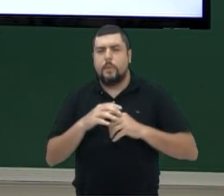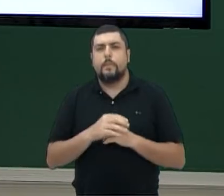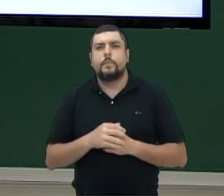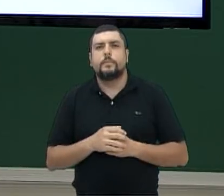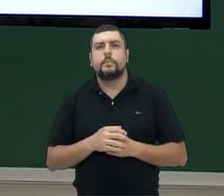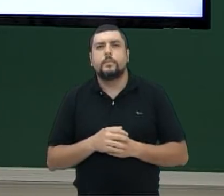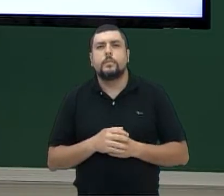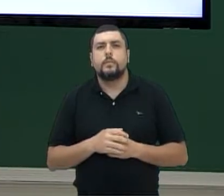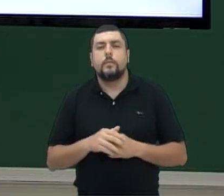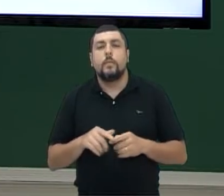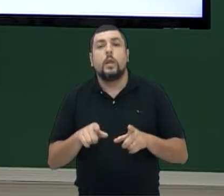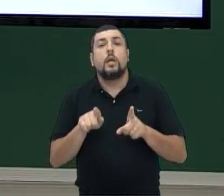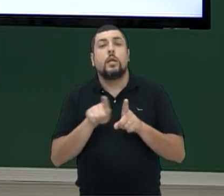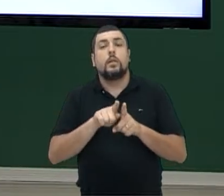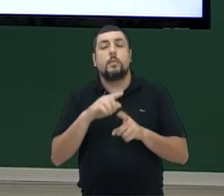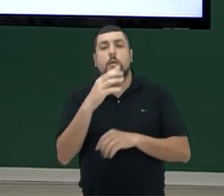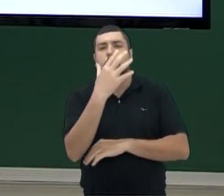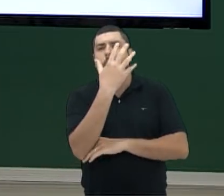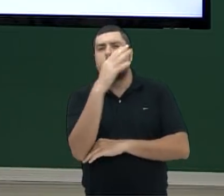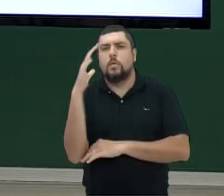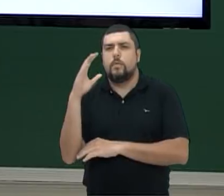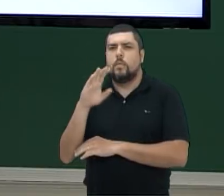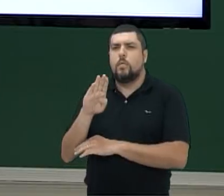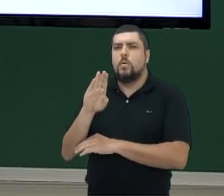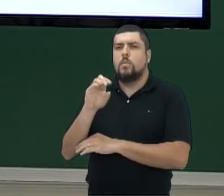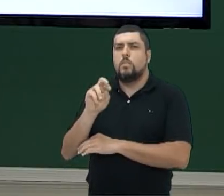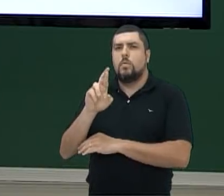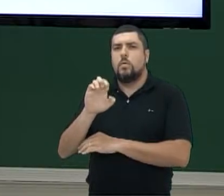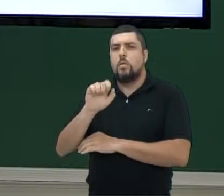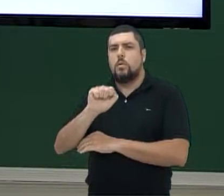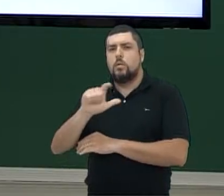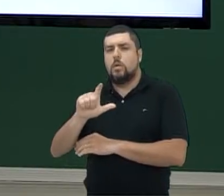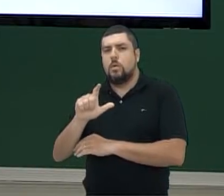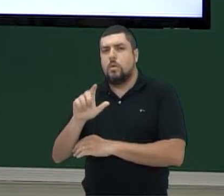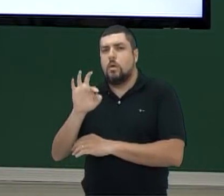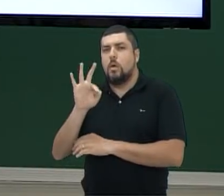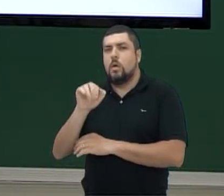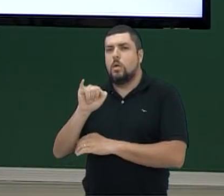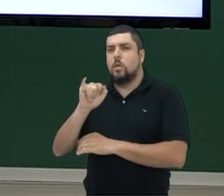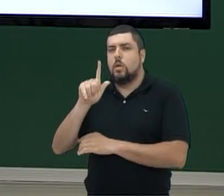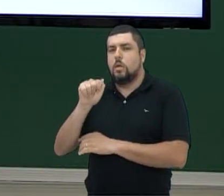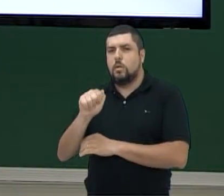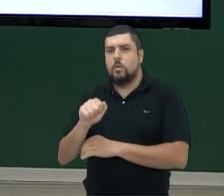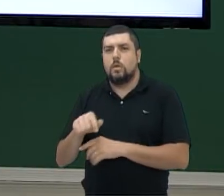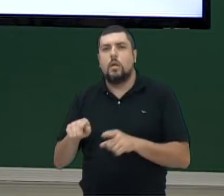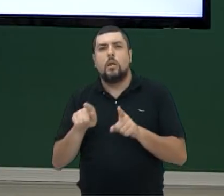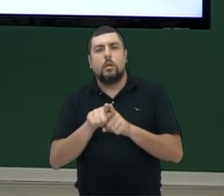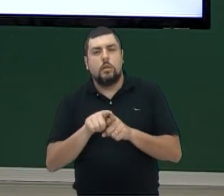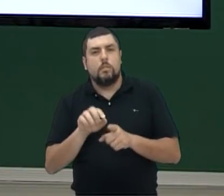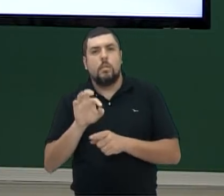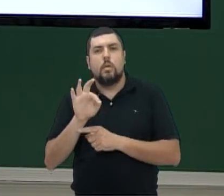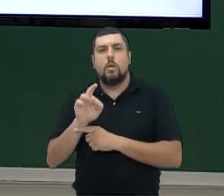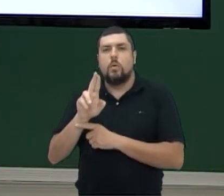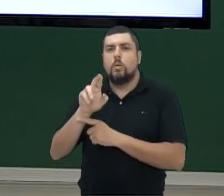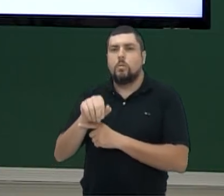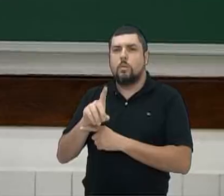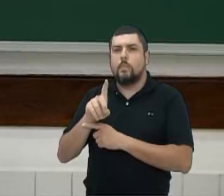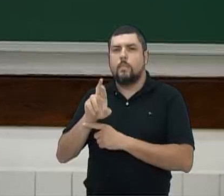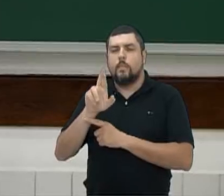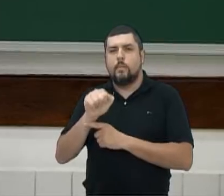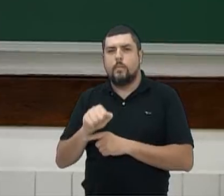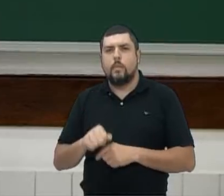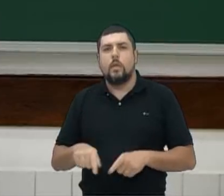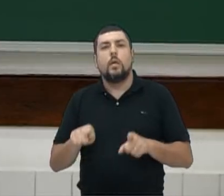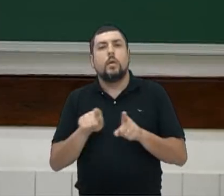vamos encontrar floresta boreal, que é a taiga, nós vamos encontrar a tundra e a vegetação